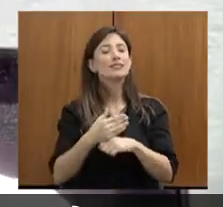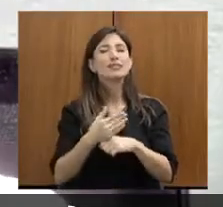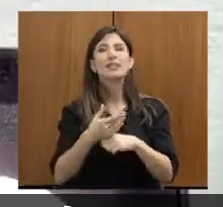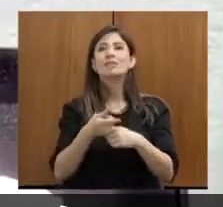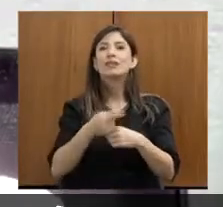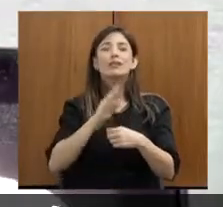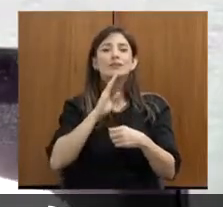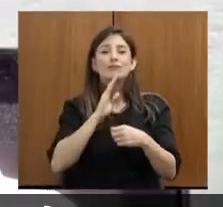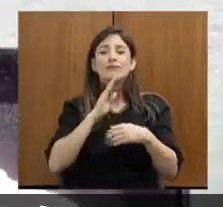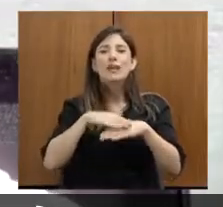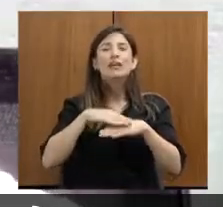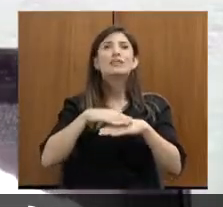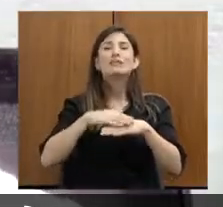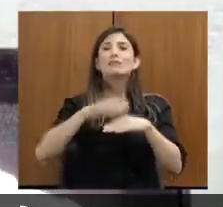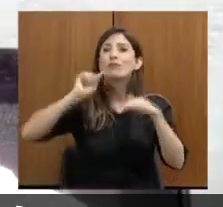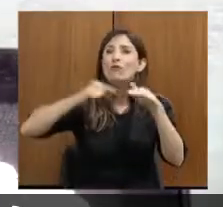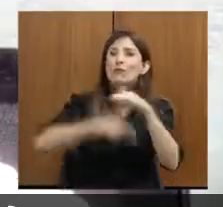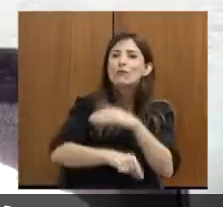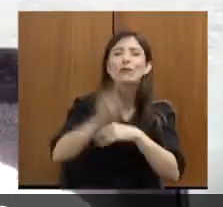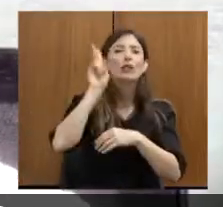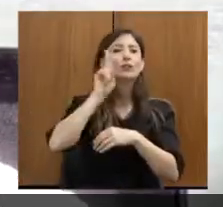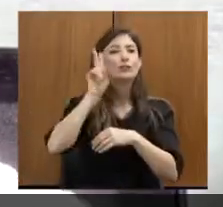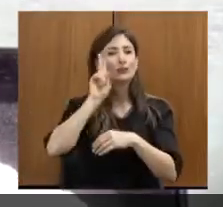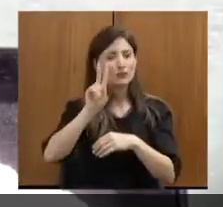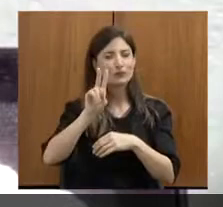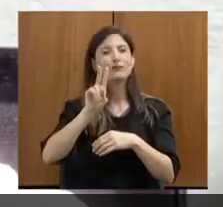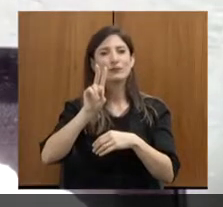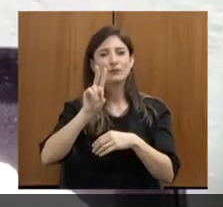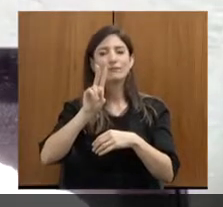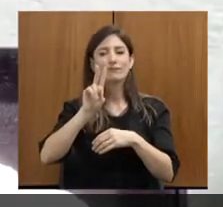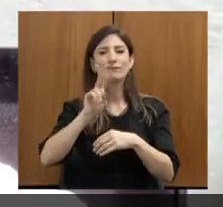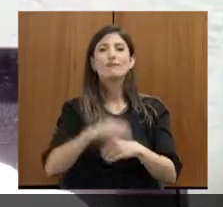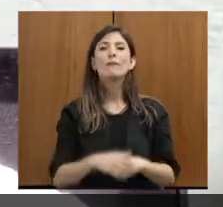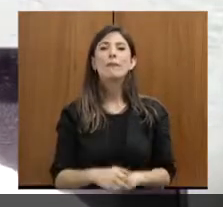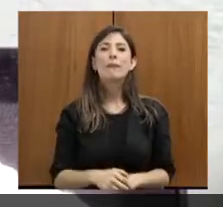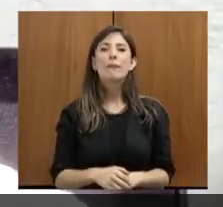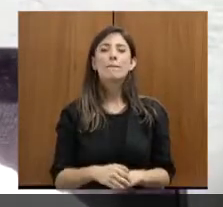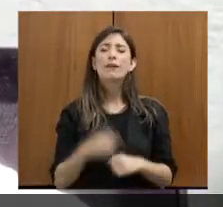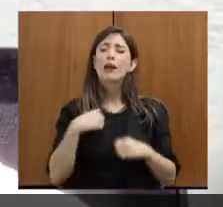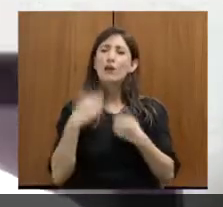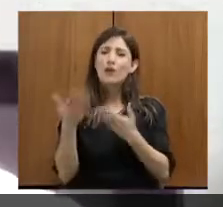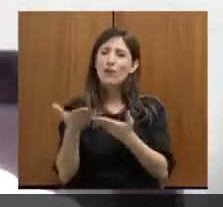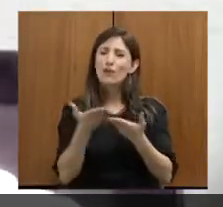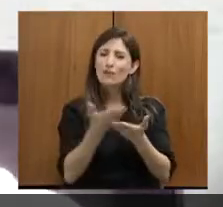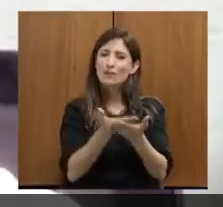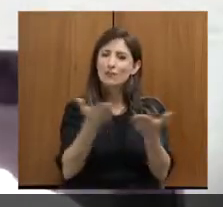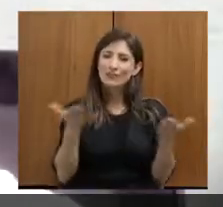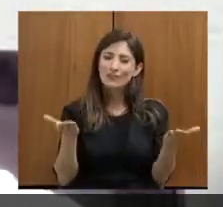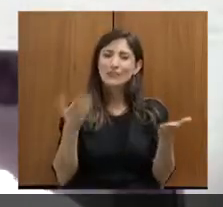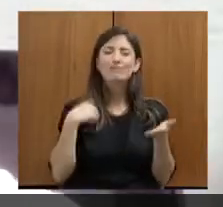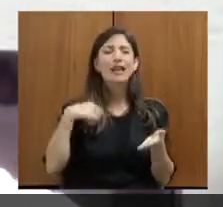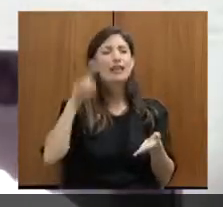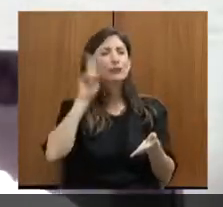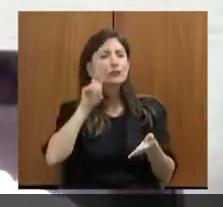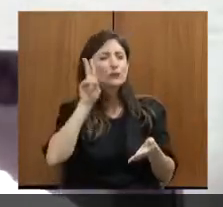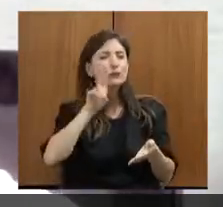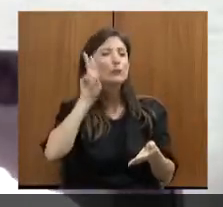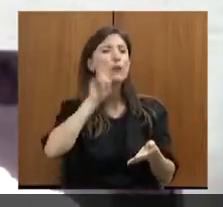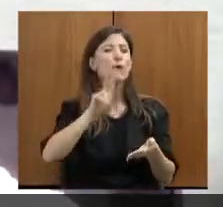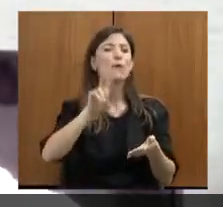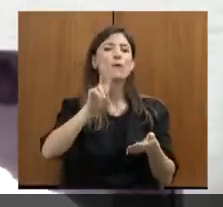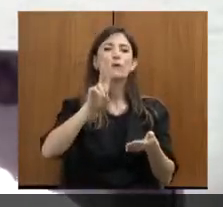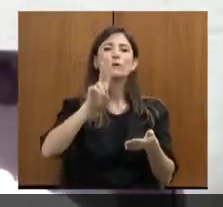história oficial nos contas E à medida que o convite o que é que essas histórias as existências